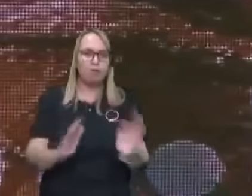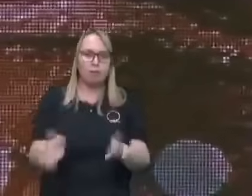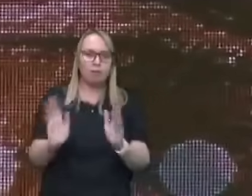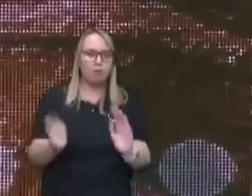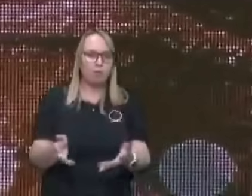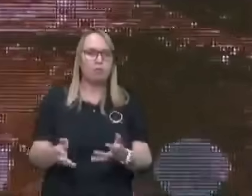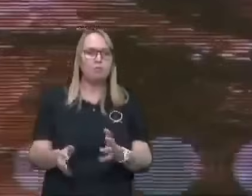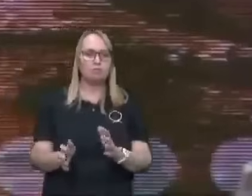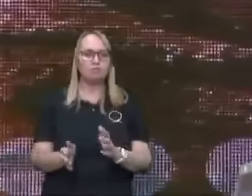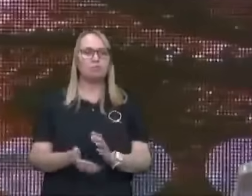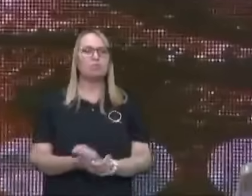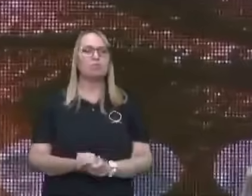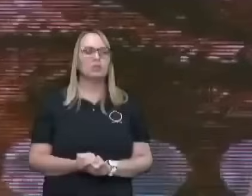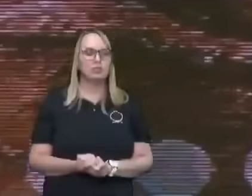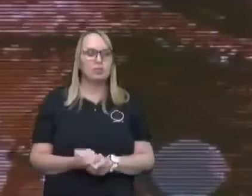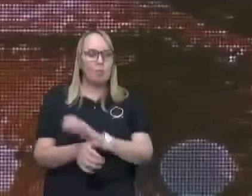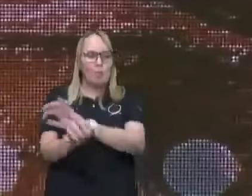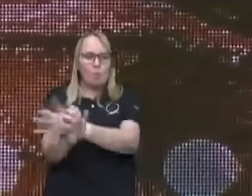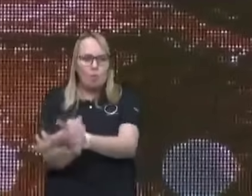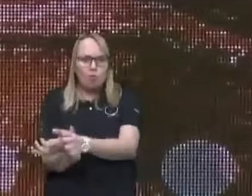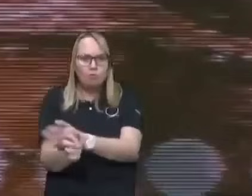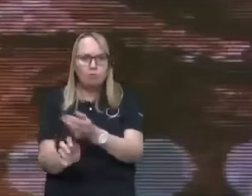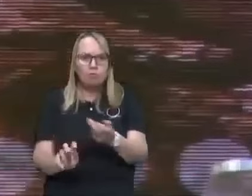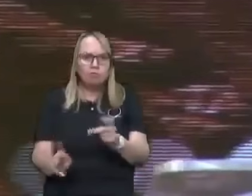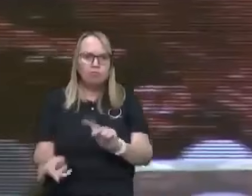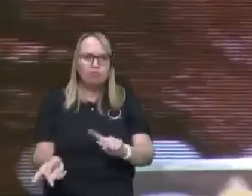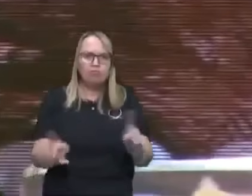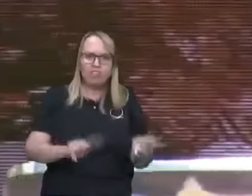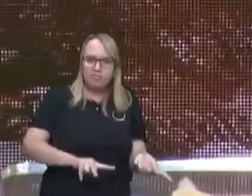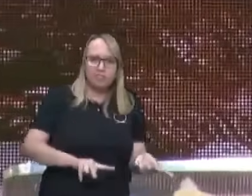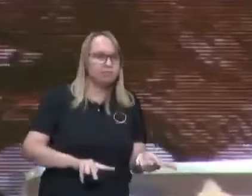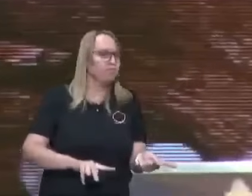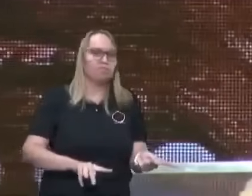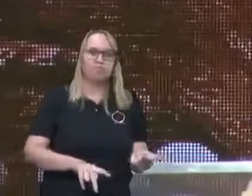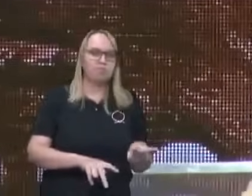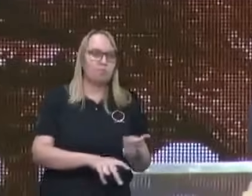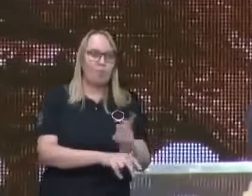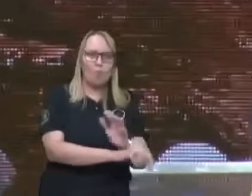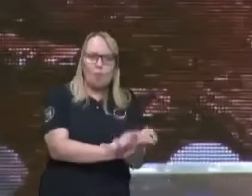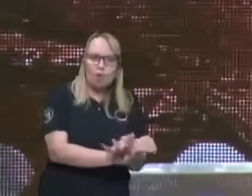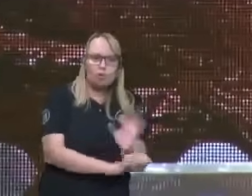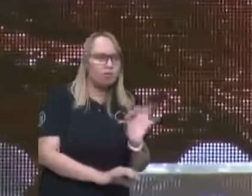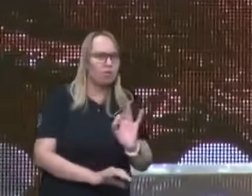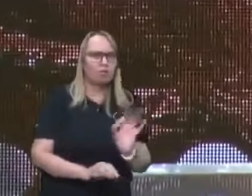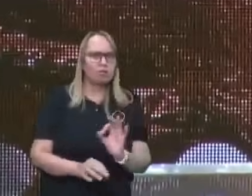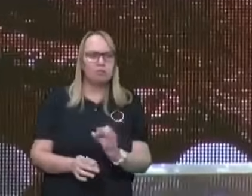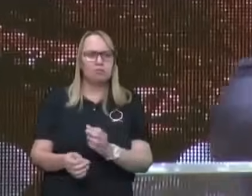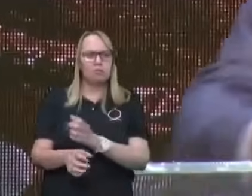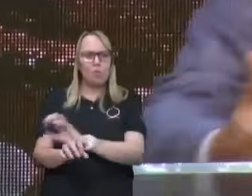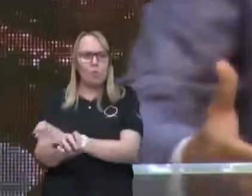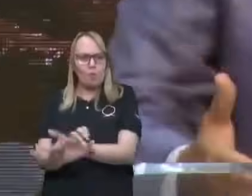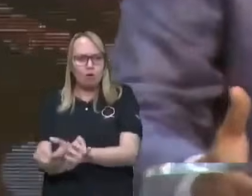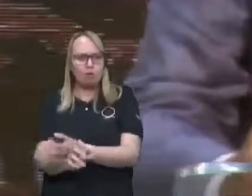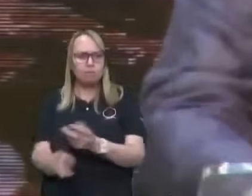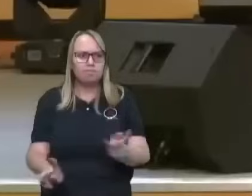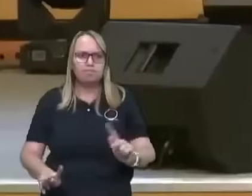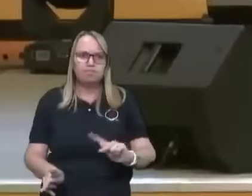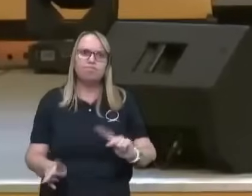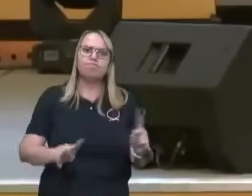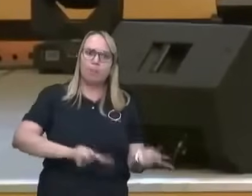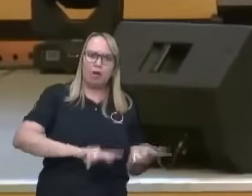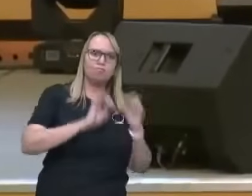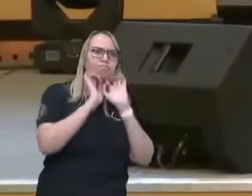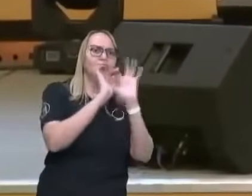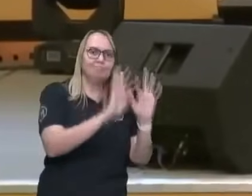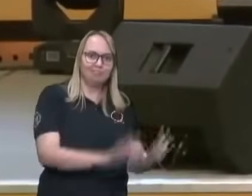sequidão. Você não transfere o dia mal. Você não transfere a tua luta para ninguém. Está aqui, ó. Isso é Bíblia, meu filho. Está aqui,